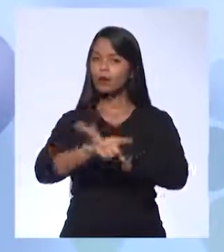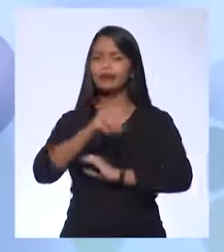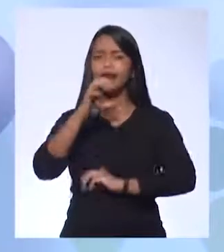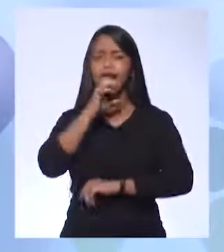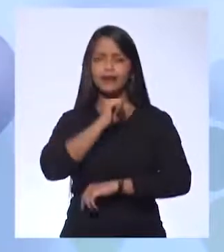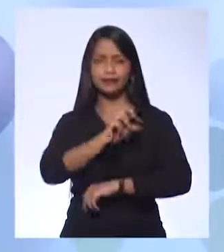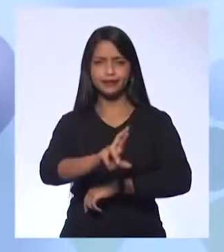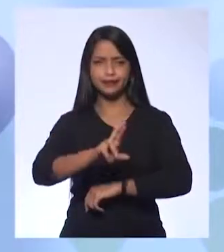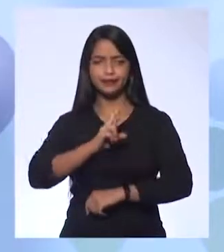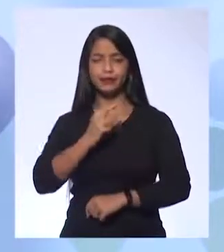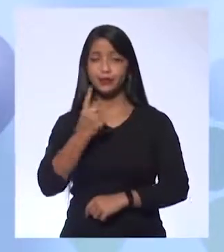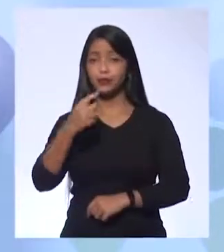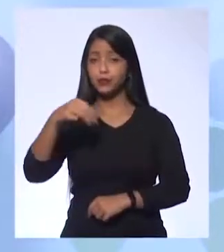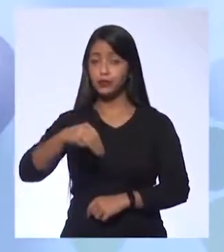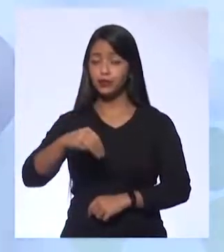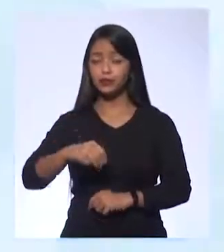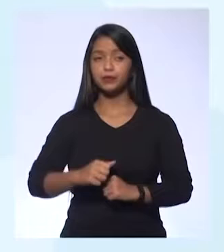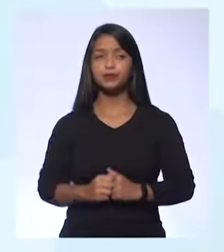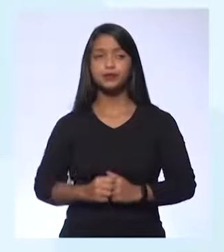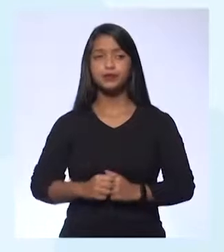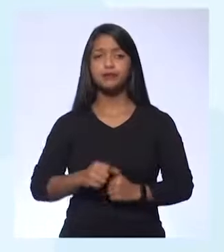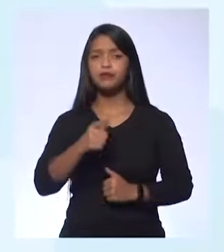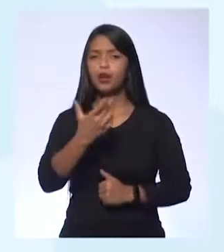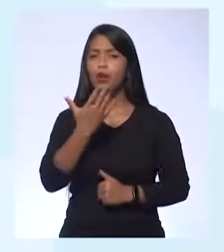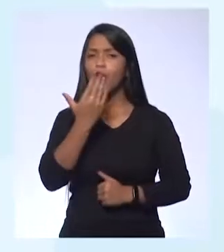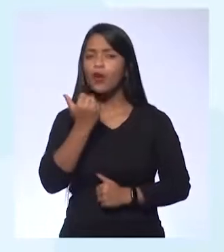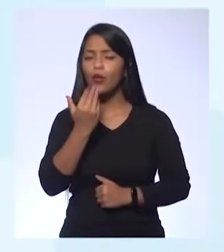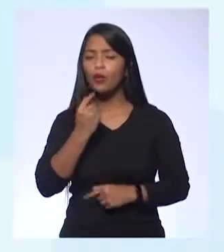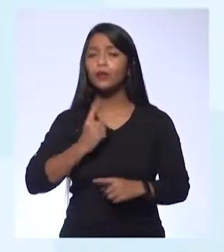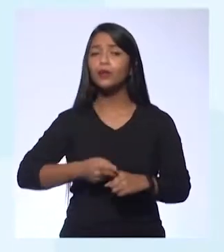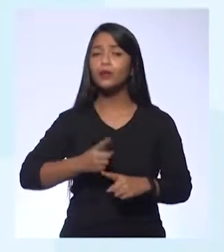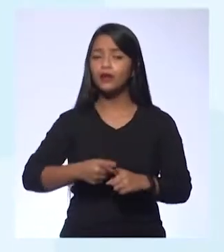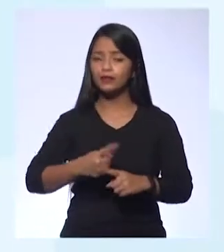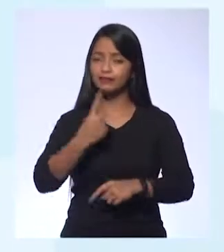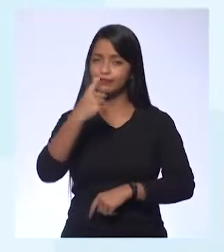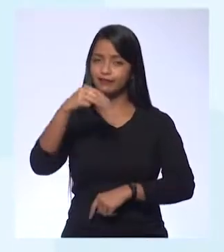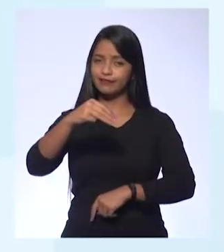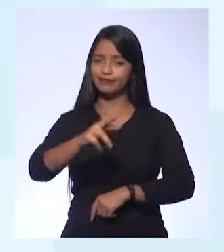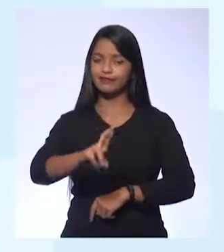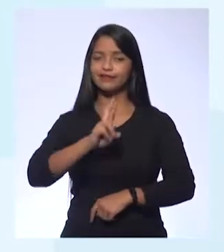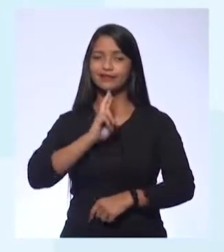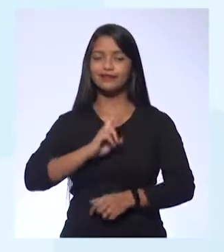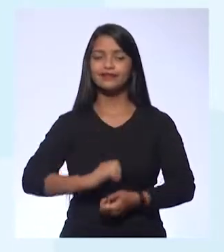próxima pergunta, tá? Por que você se alimenta? Um minutinho só.